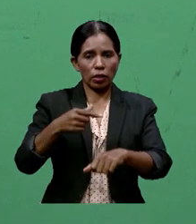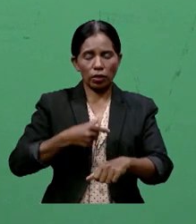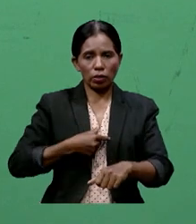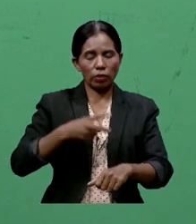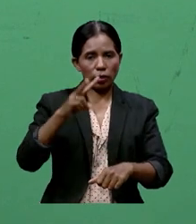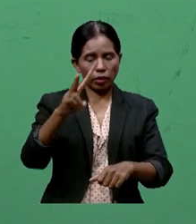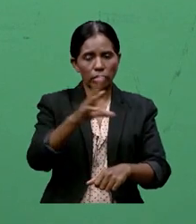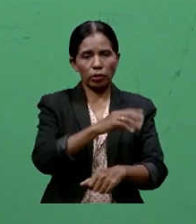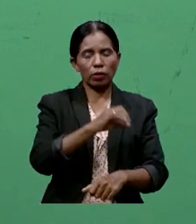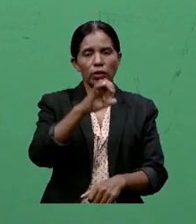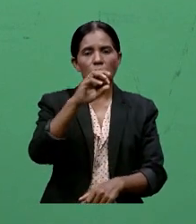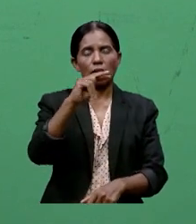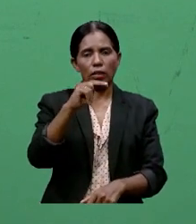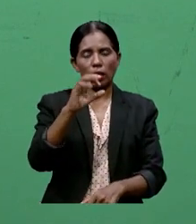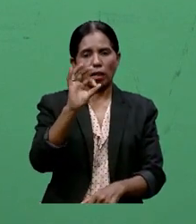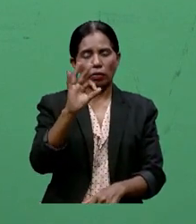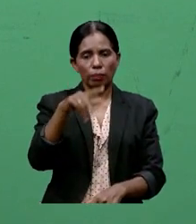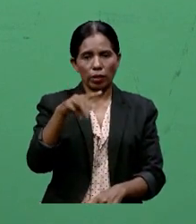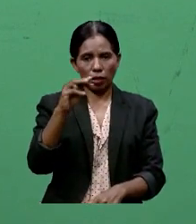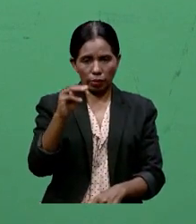INFPM, lá na Fatim,